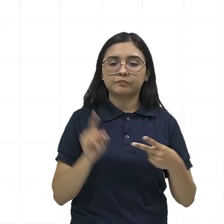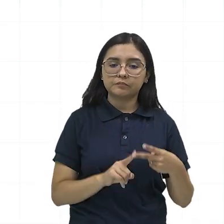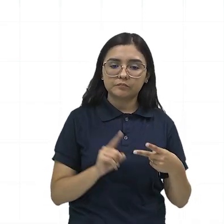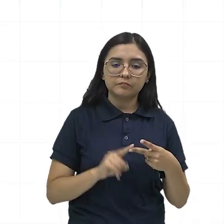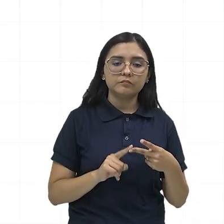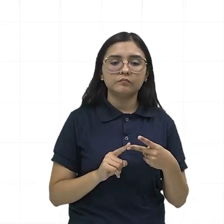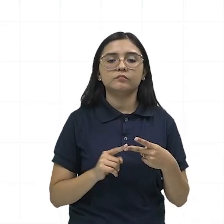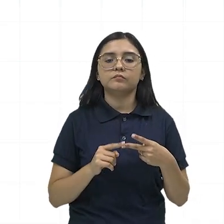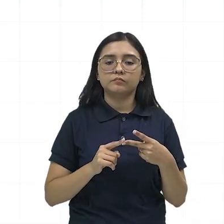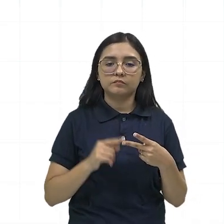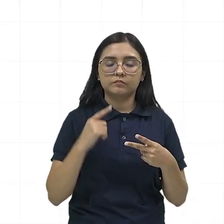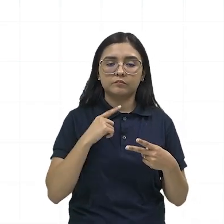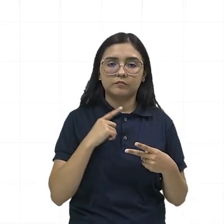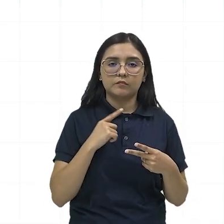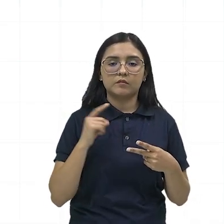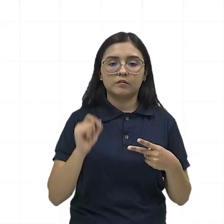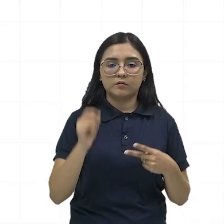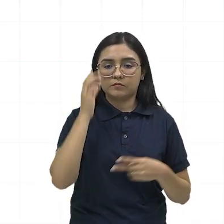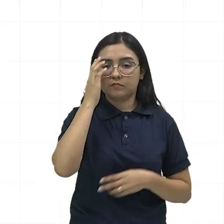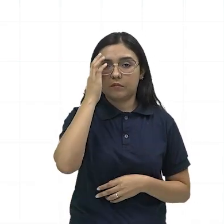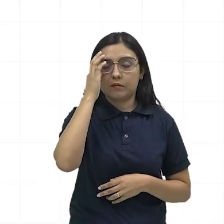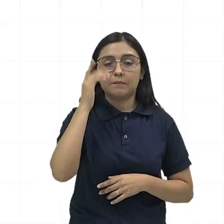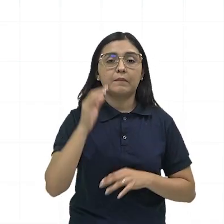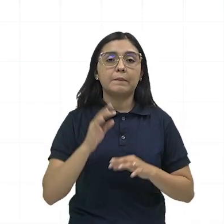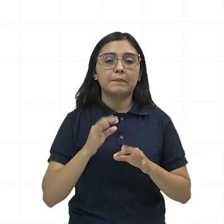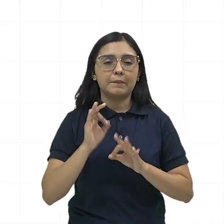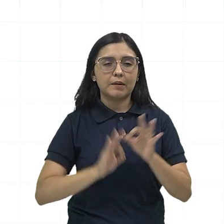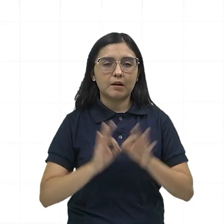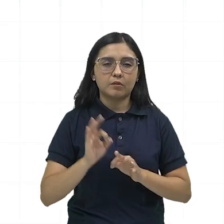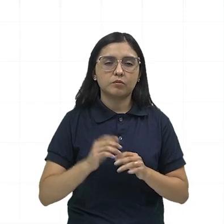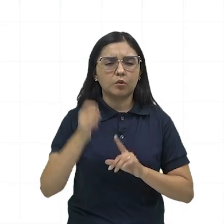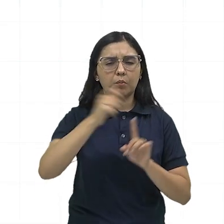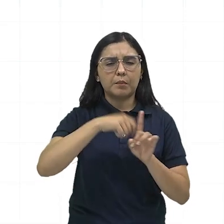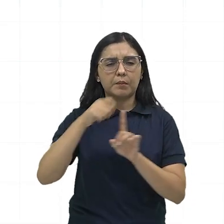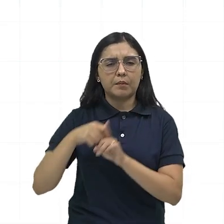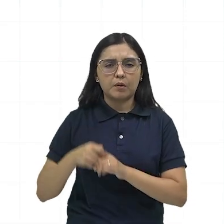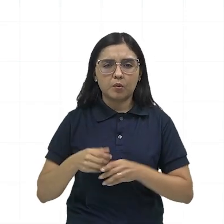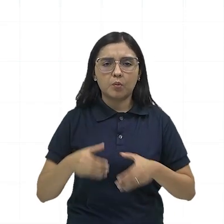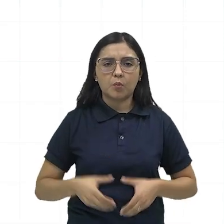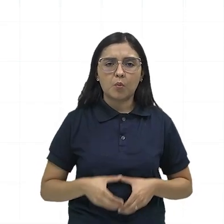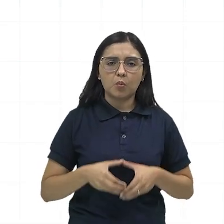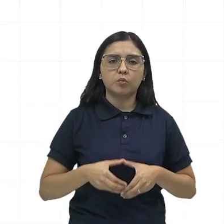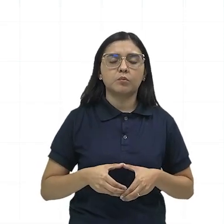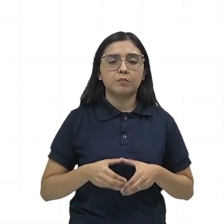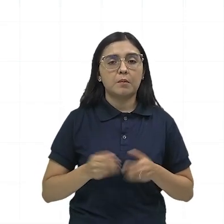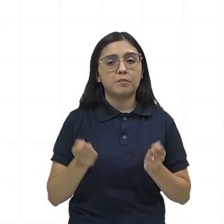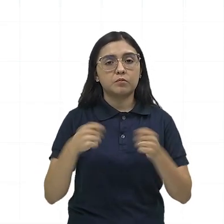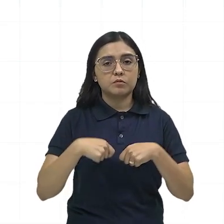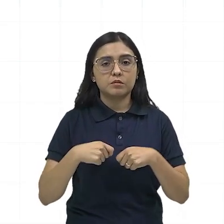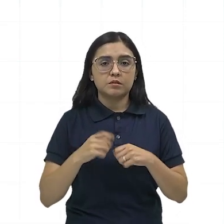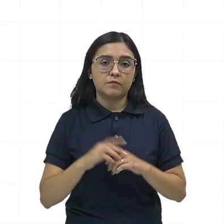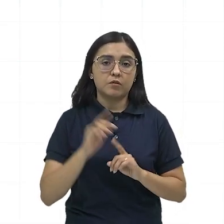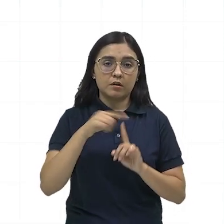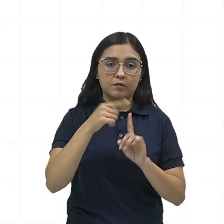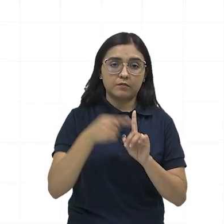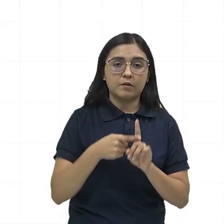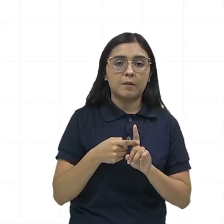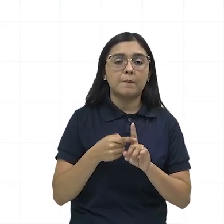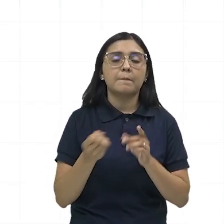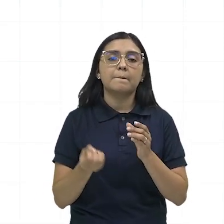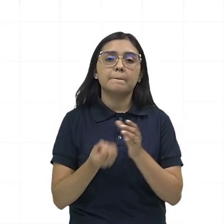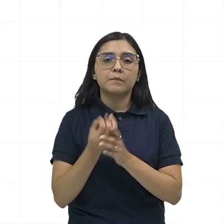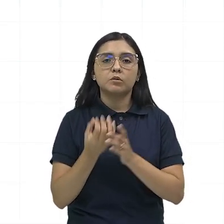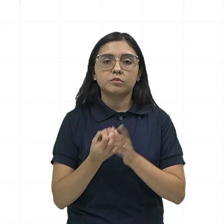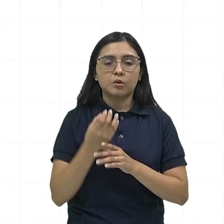com o estrogênio, preparando o útero mensalmente para uma possível gravidez e para a produção de leite